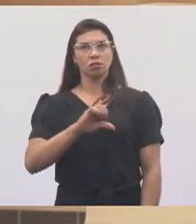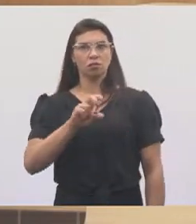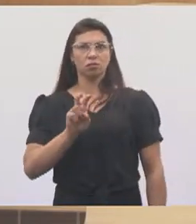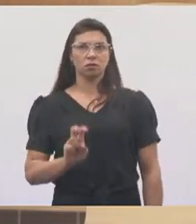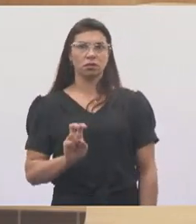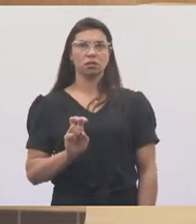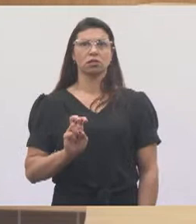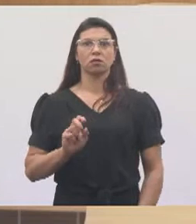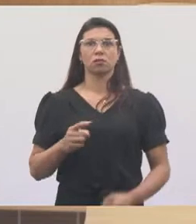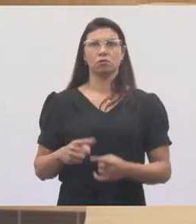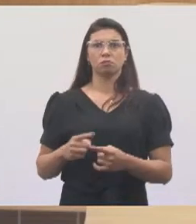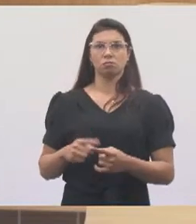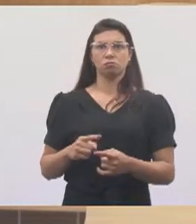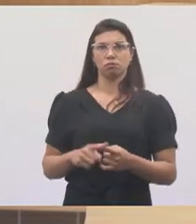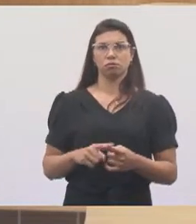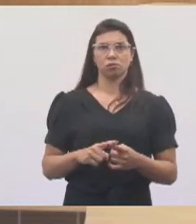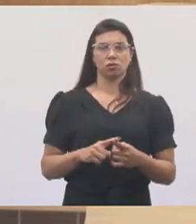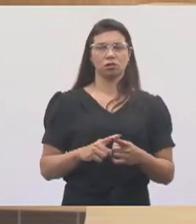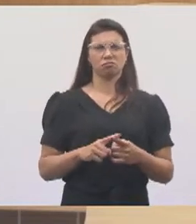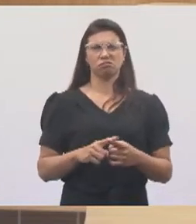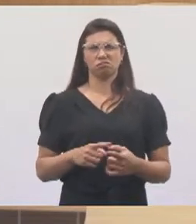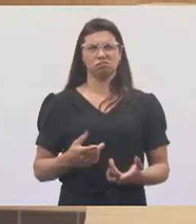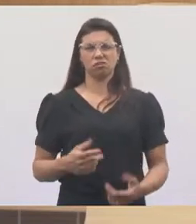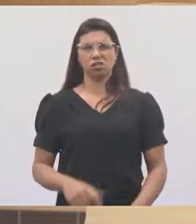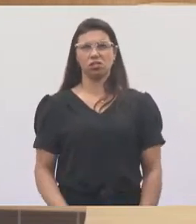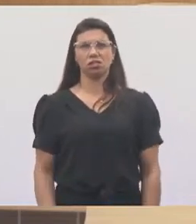desempenho condigno à testa da Ciretran local.